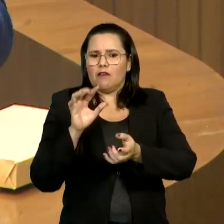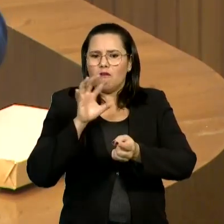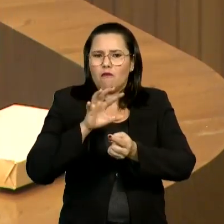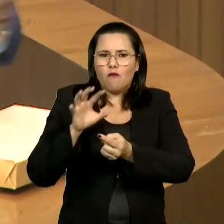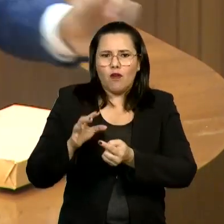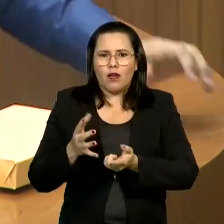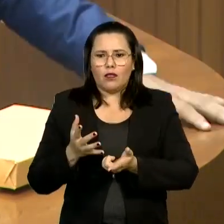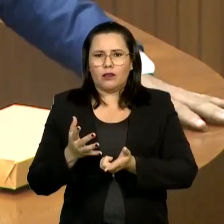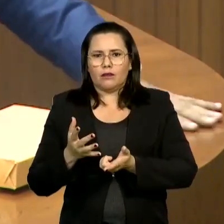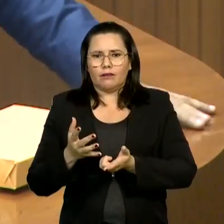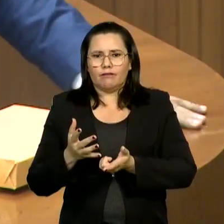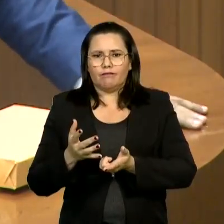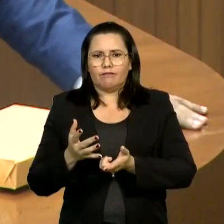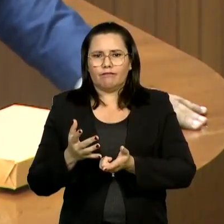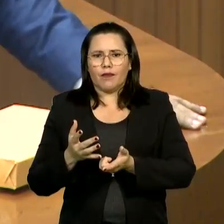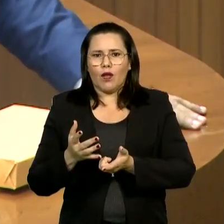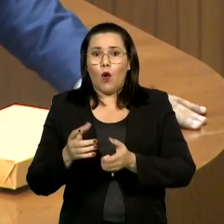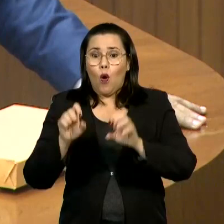um erro no sistema.